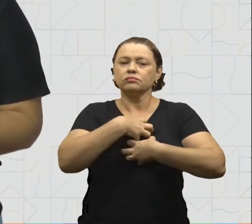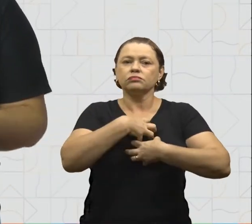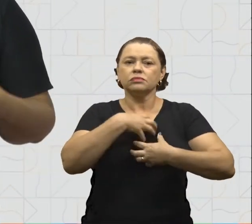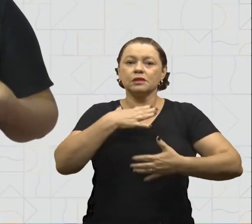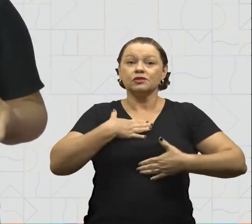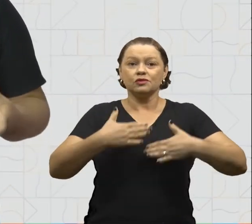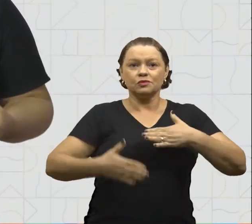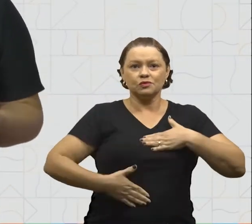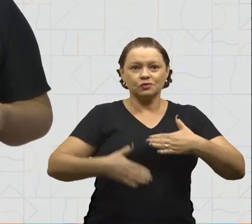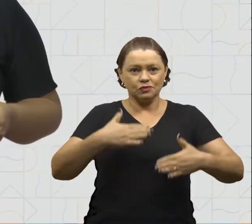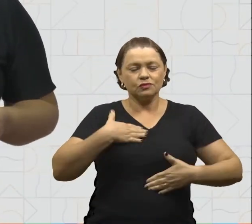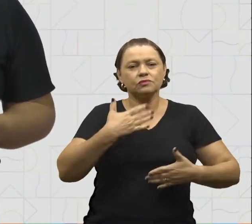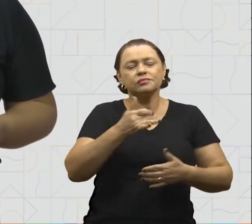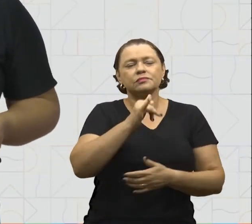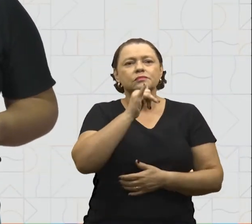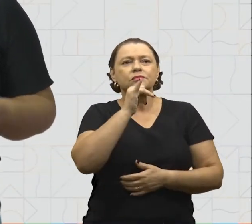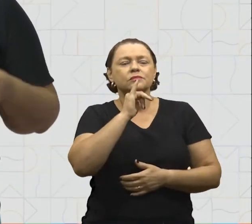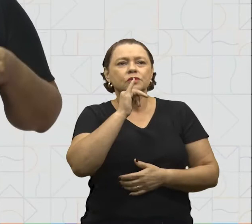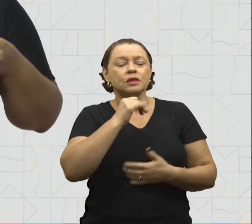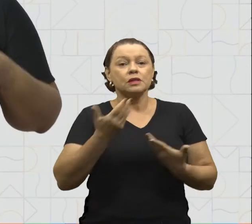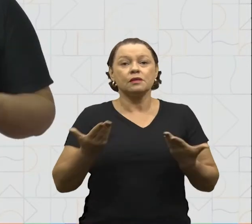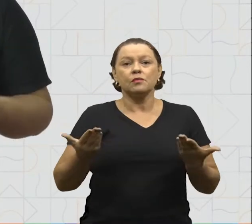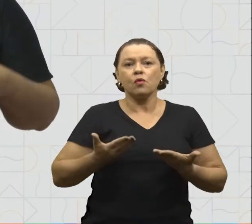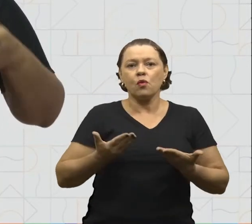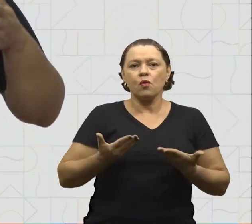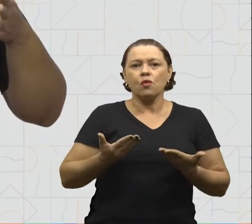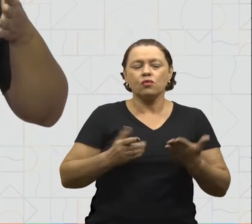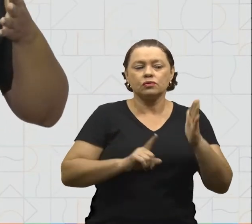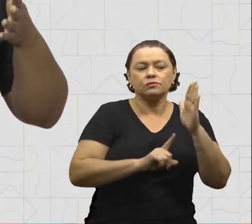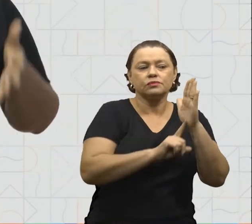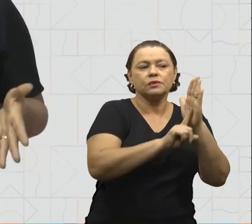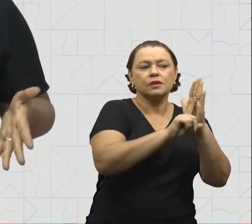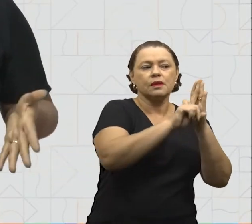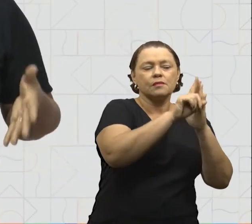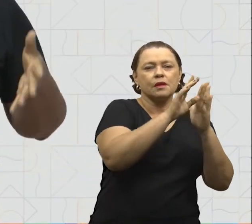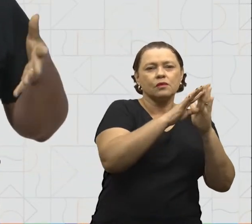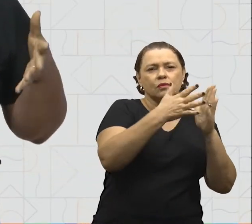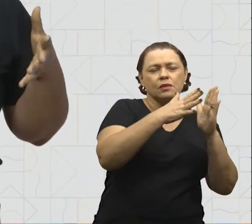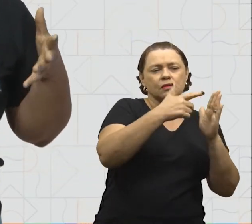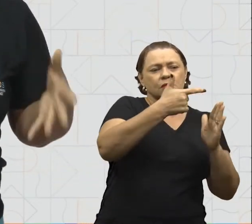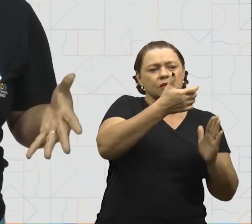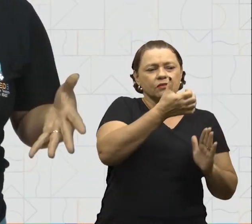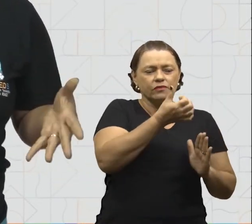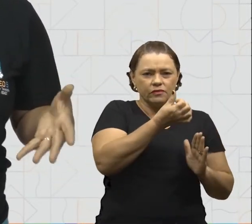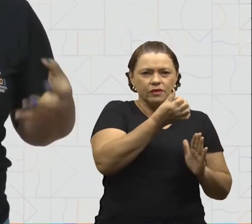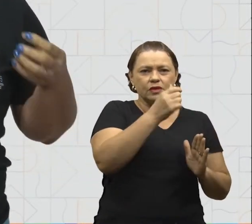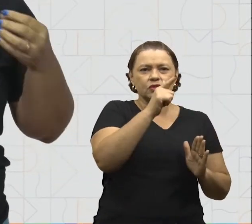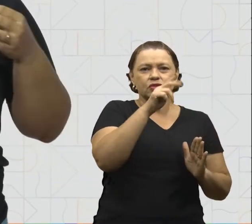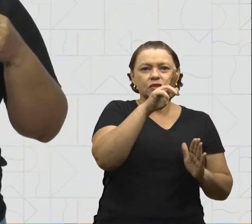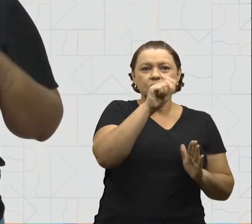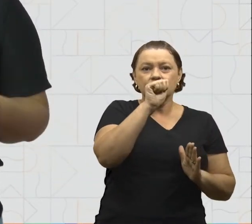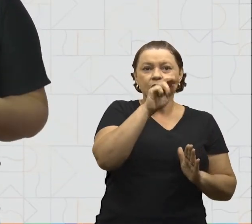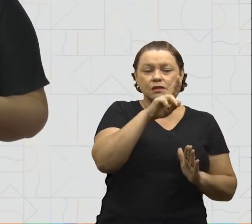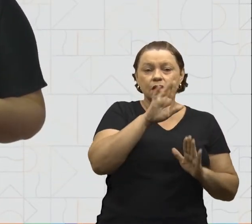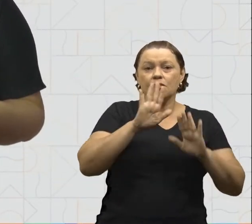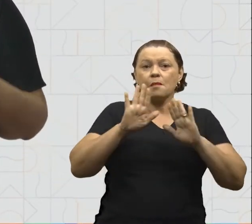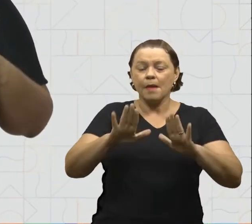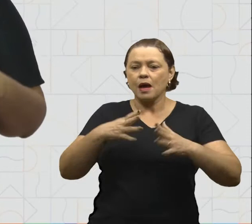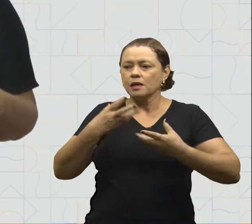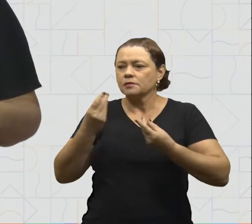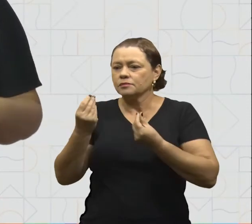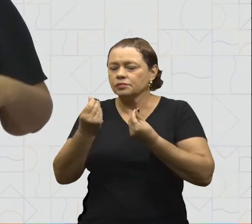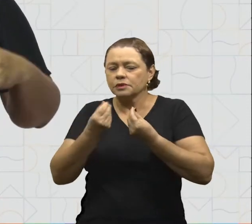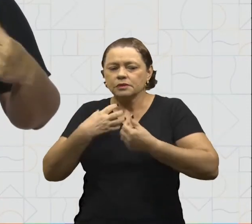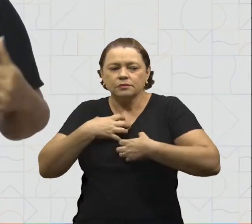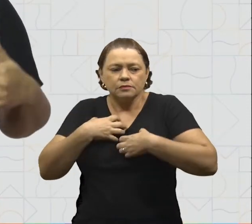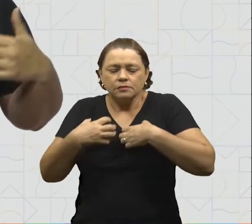corpo. Por exemplo, hoje a temperatura é de 26 graus Celsius, mas a sensação térmica